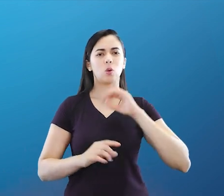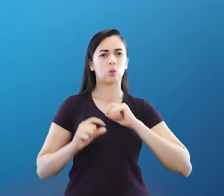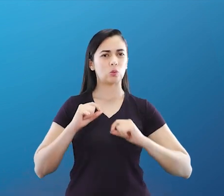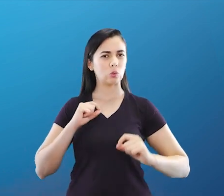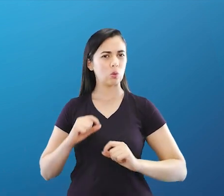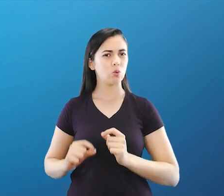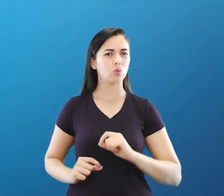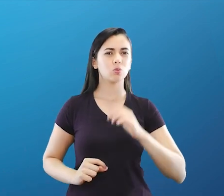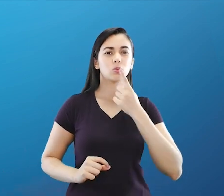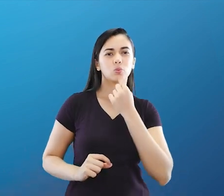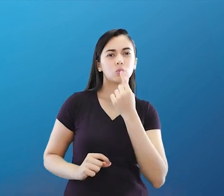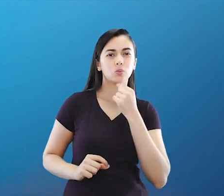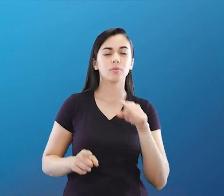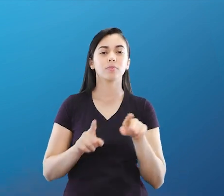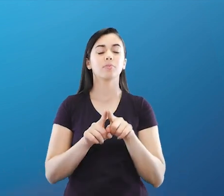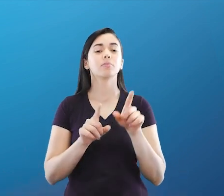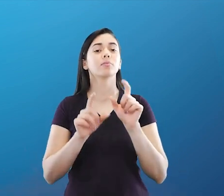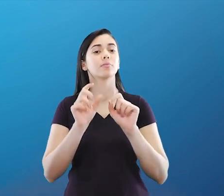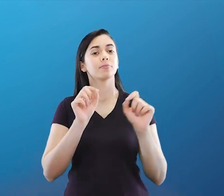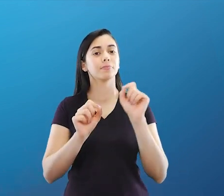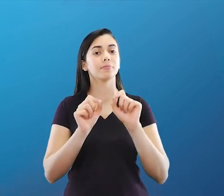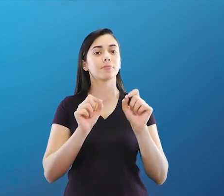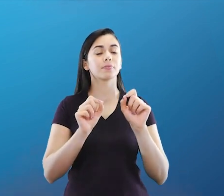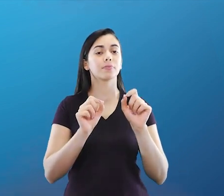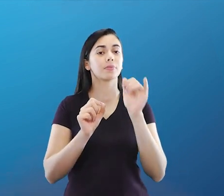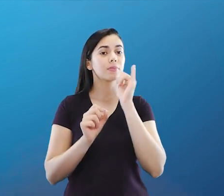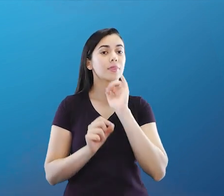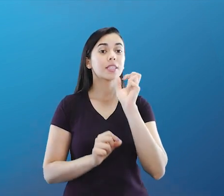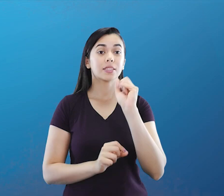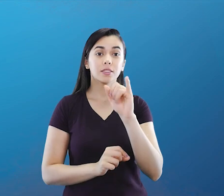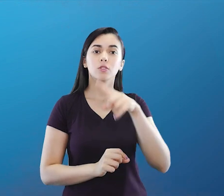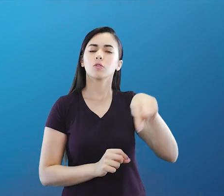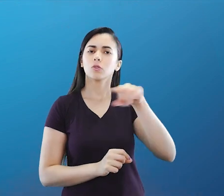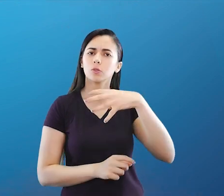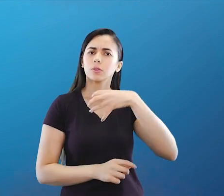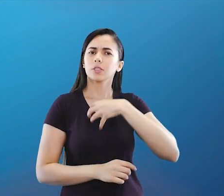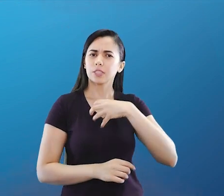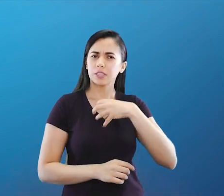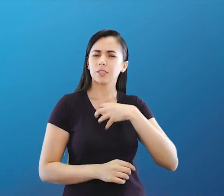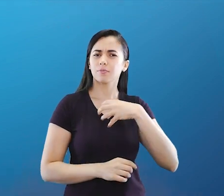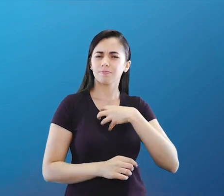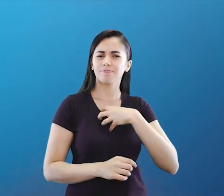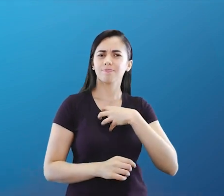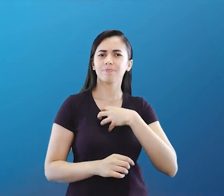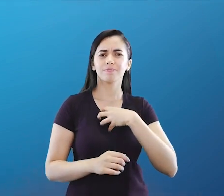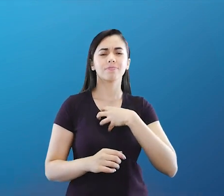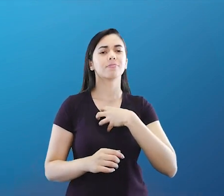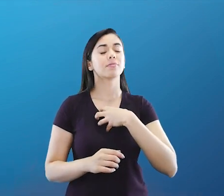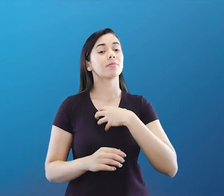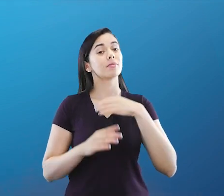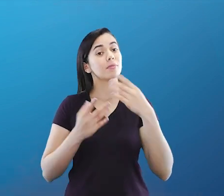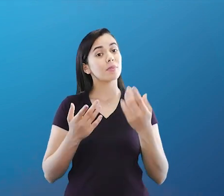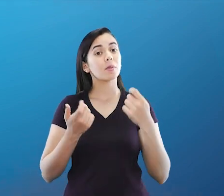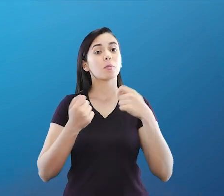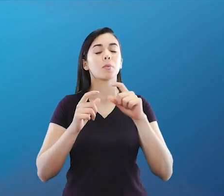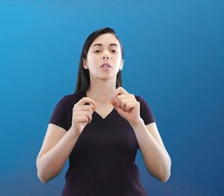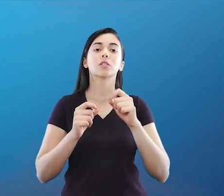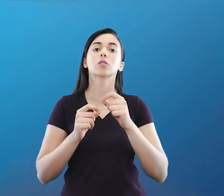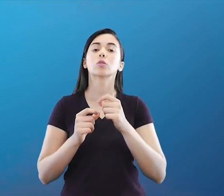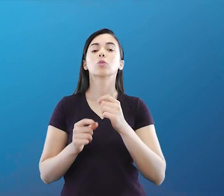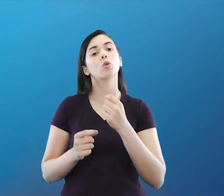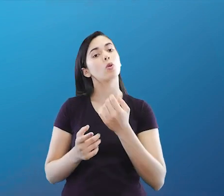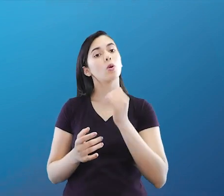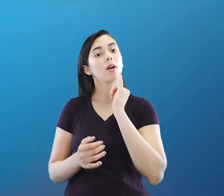manchas vermelhas no corpo e, muito importante, se você sentir qualquer um desses sintomas, fale